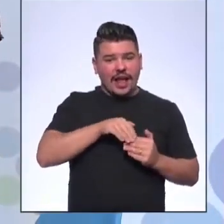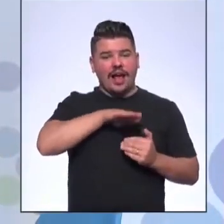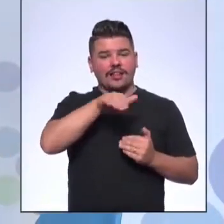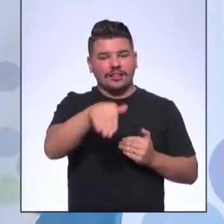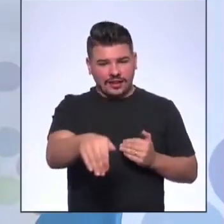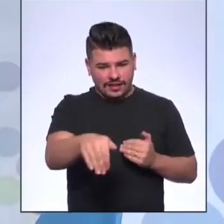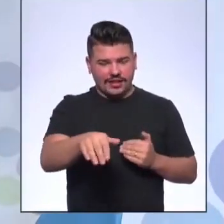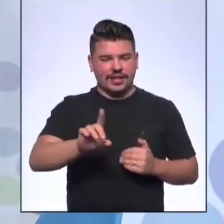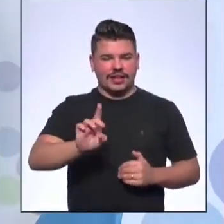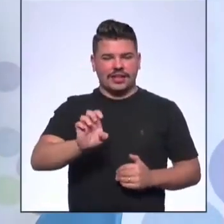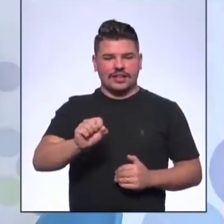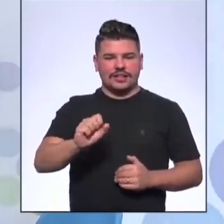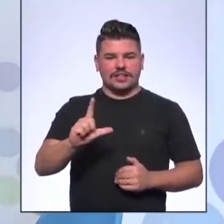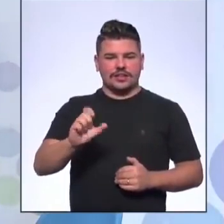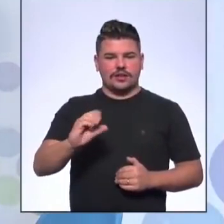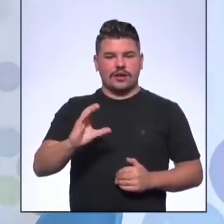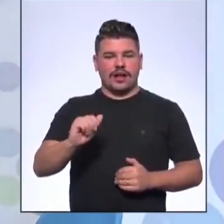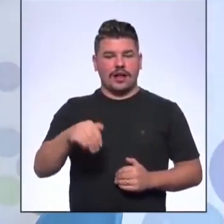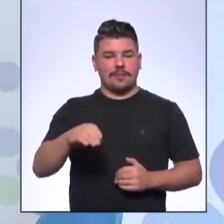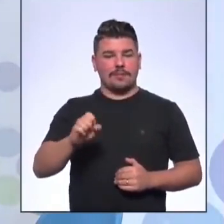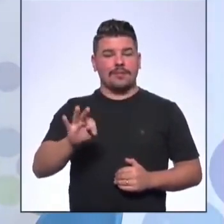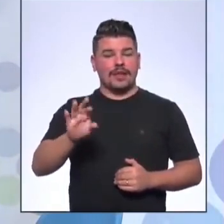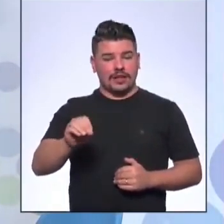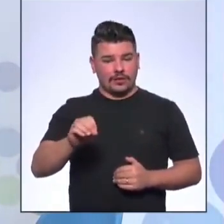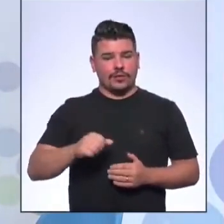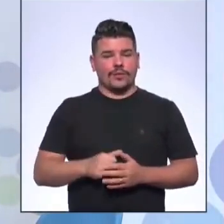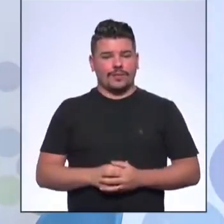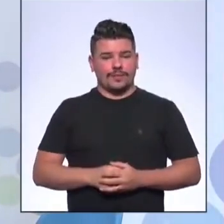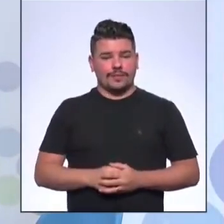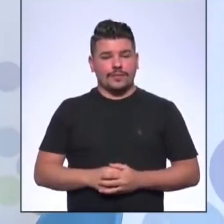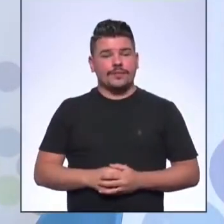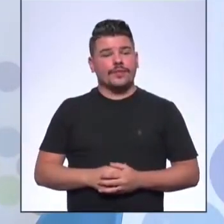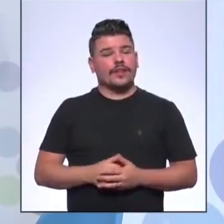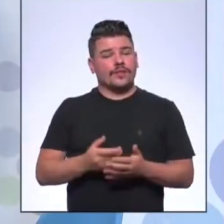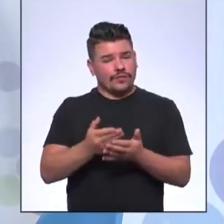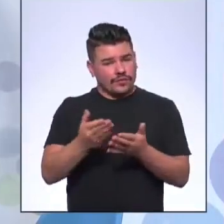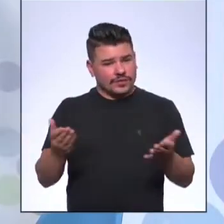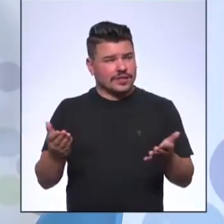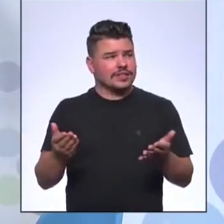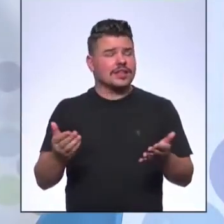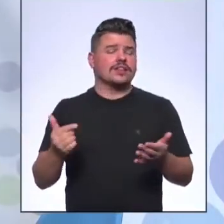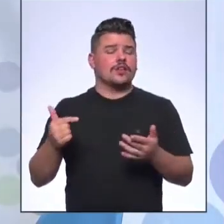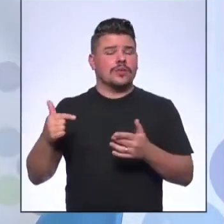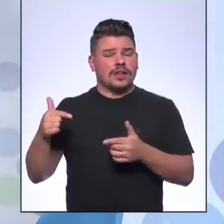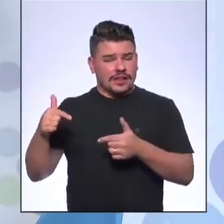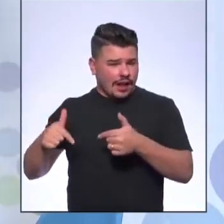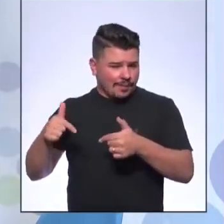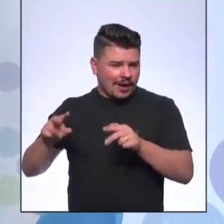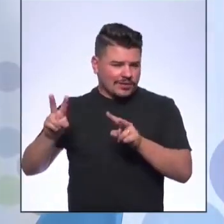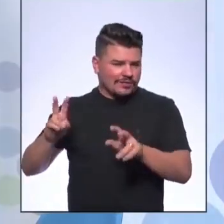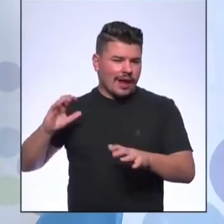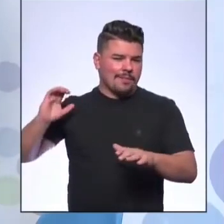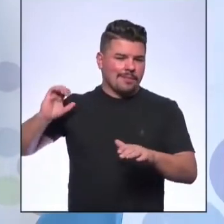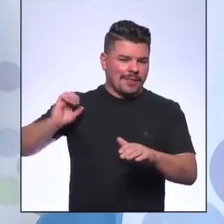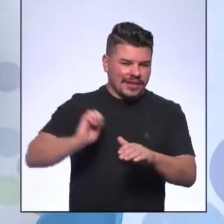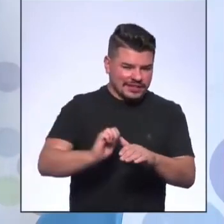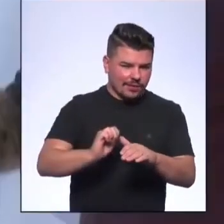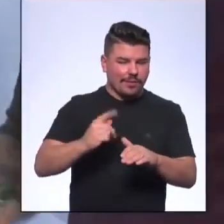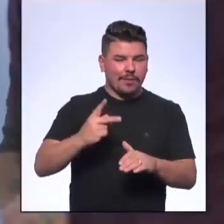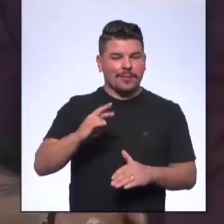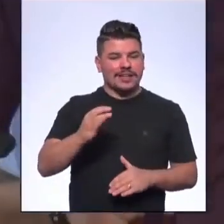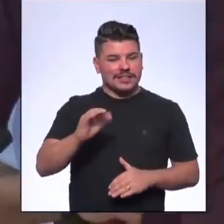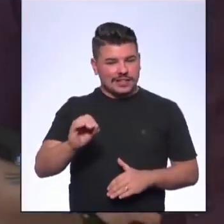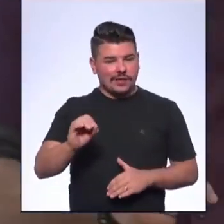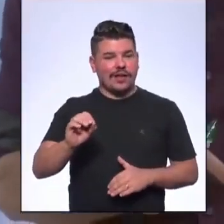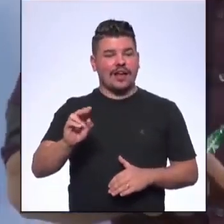trabalho exercido pelo sistema. Vamos lá. Alunos queridos, vamos aí. Vocês colocaram lá. Trabalho vai ser o quê? Pressão, tá ali. Vezes a